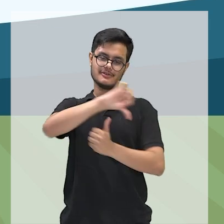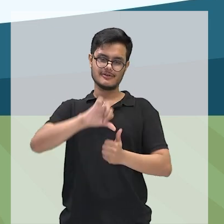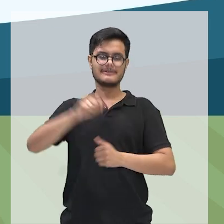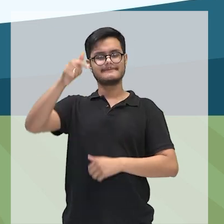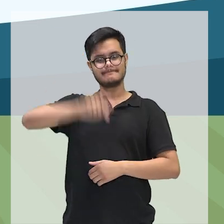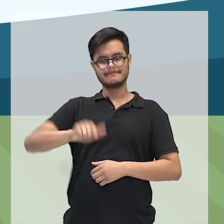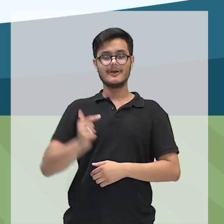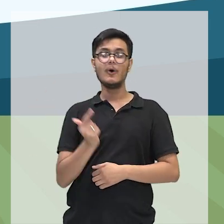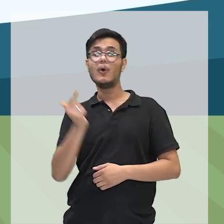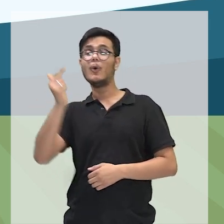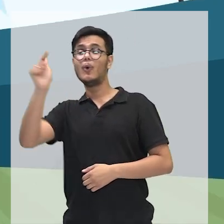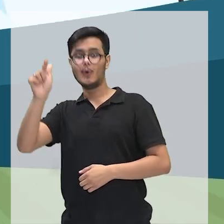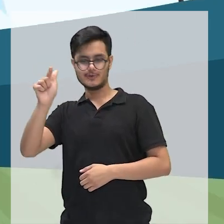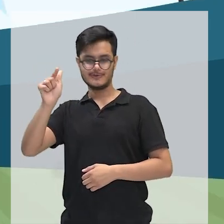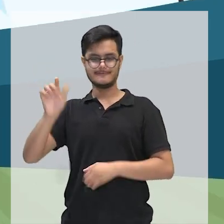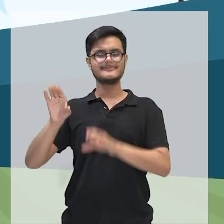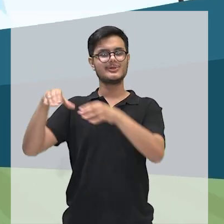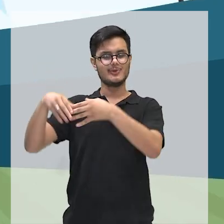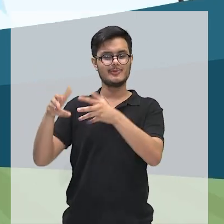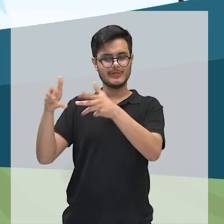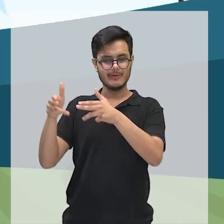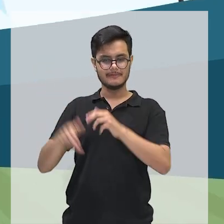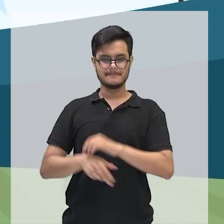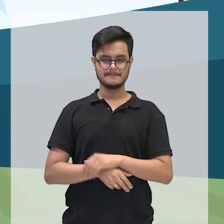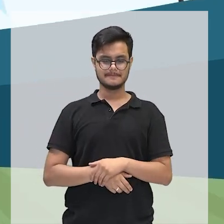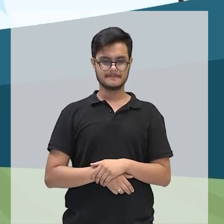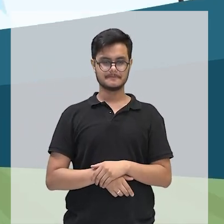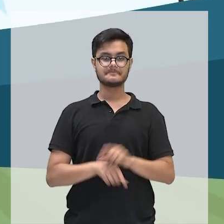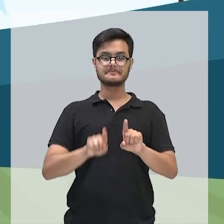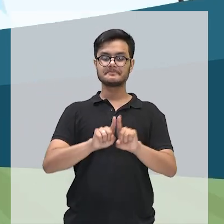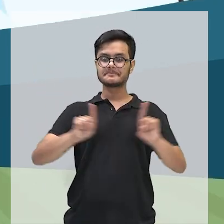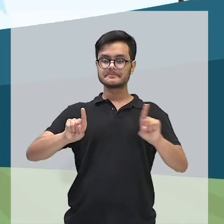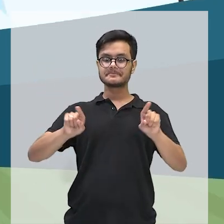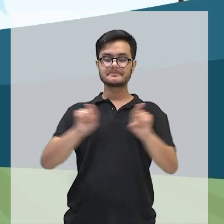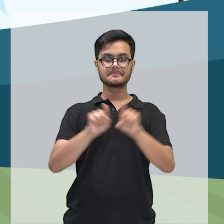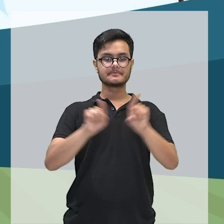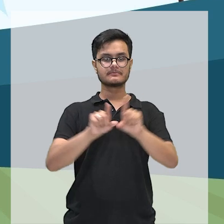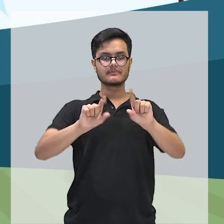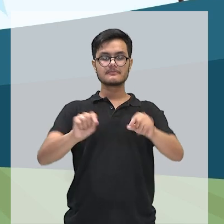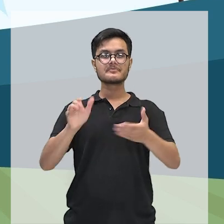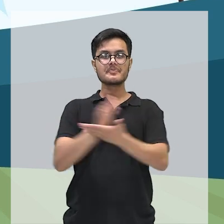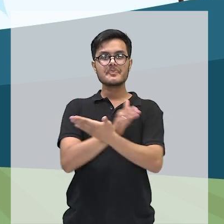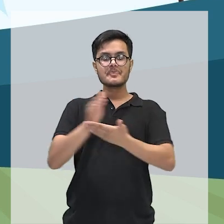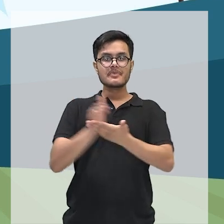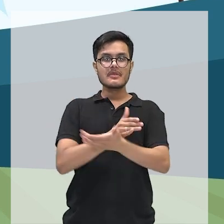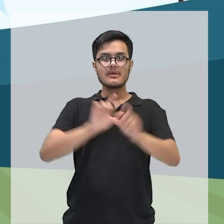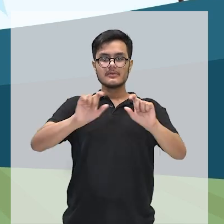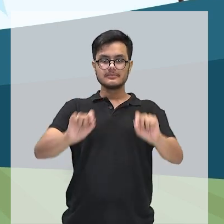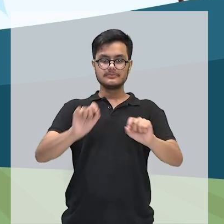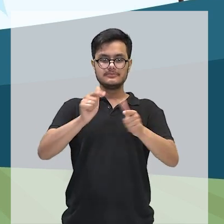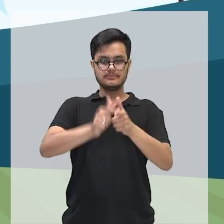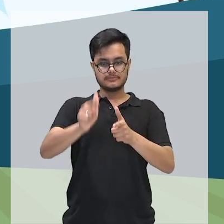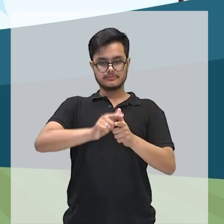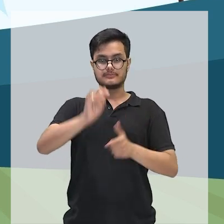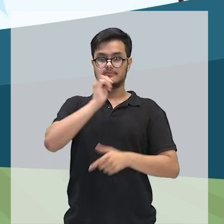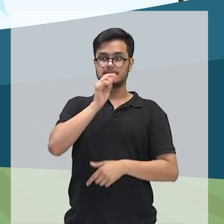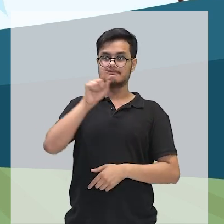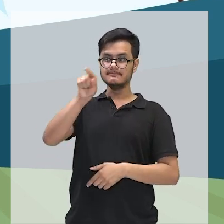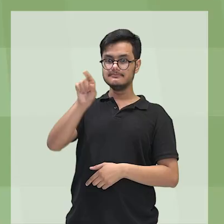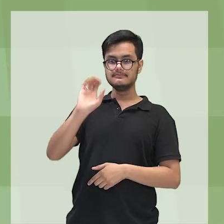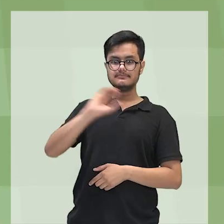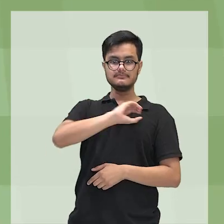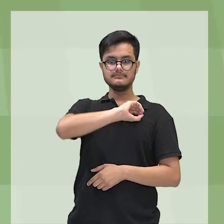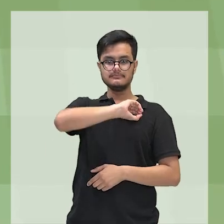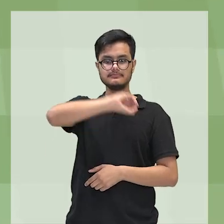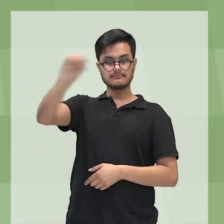por um outro jogador da sua equipe. Mas também pode ser que aconteça o quê? O lançador arremessar